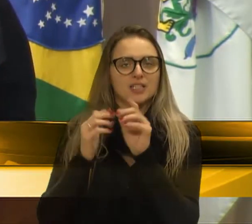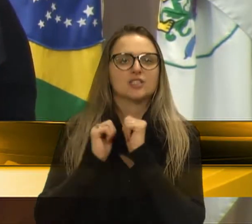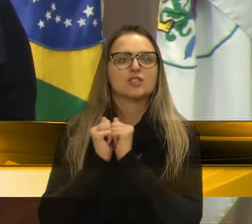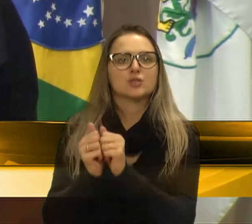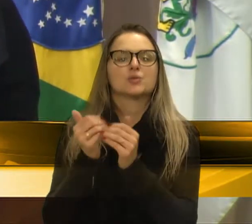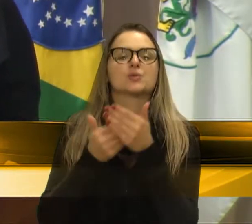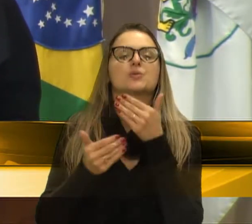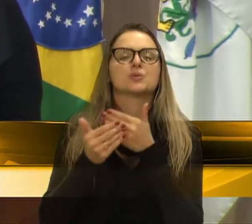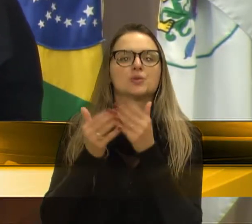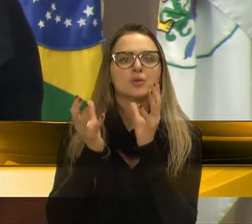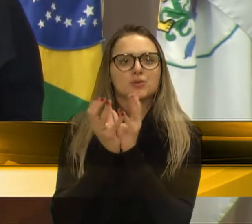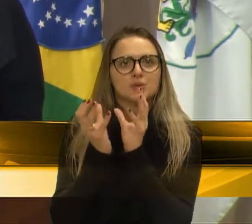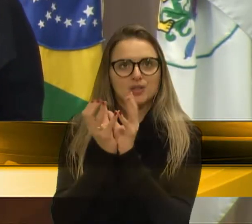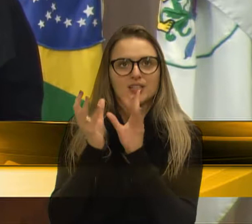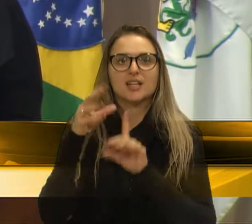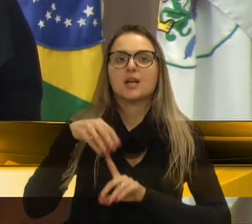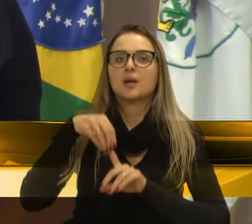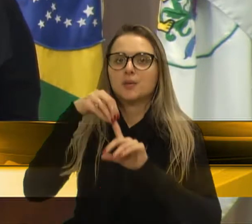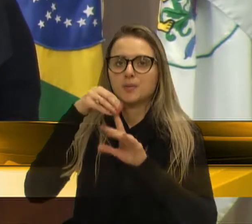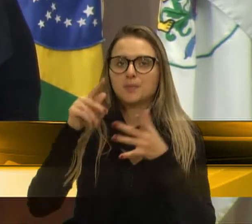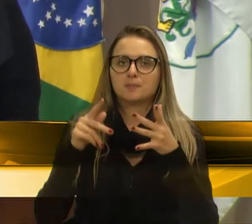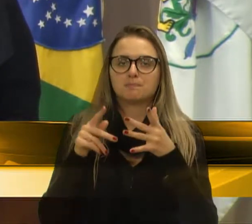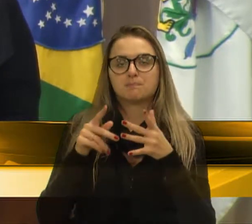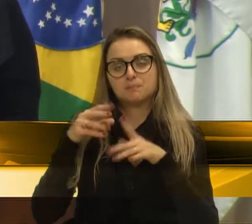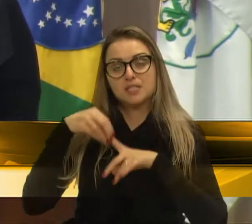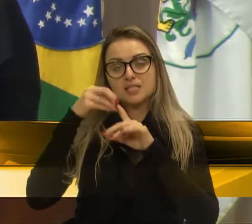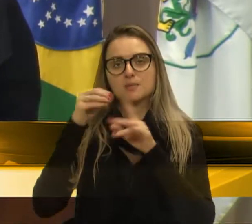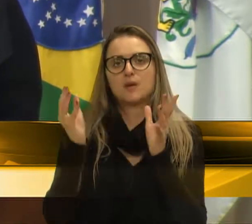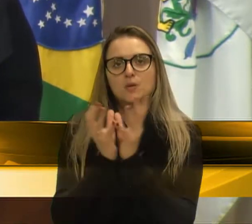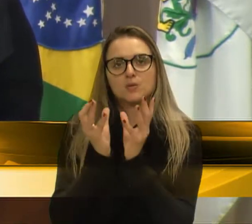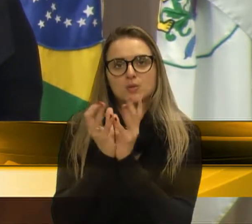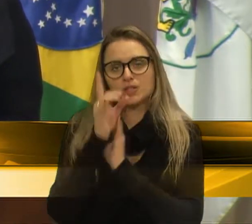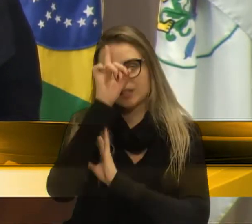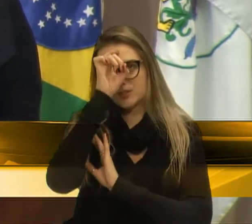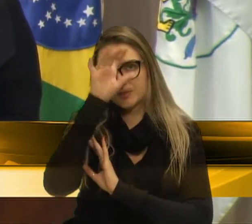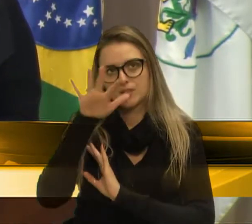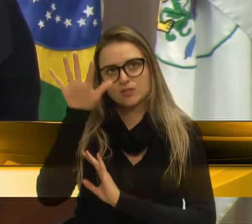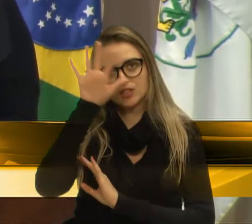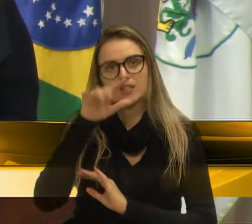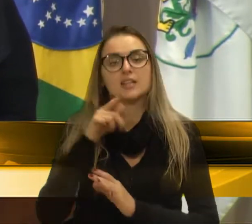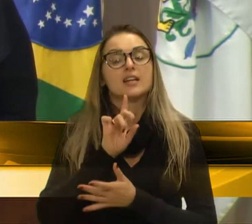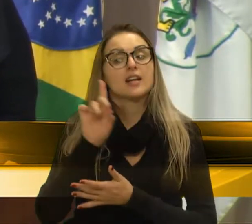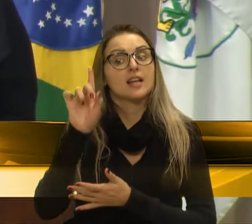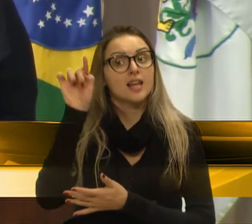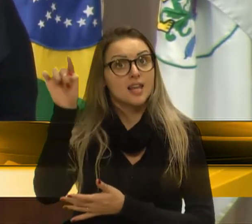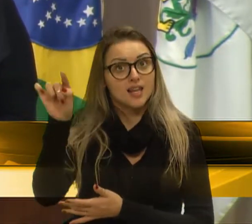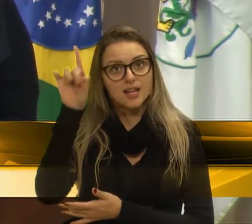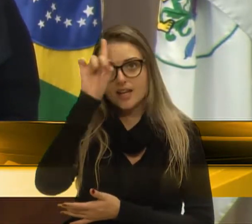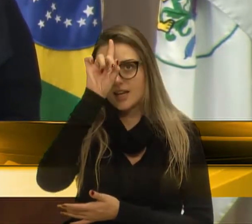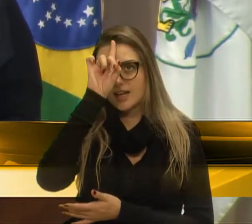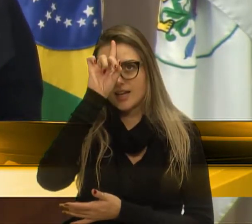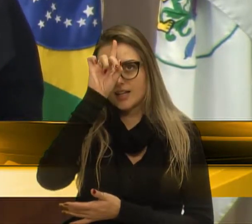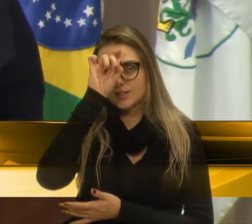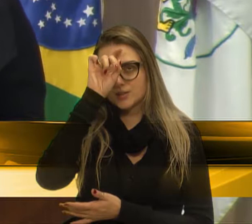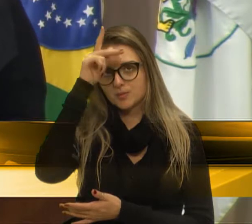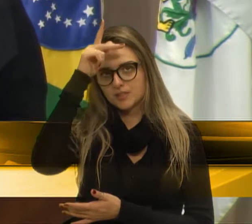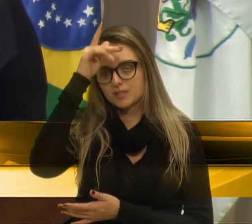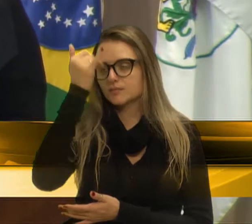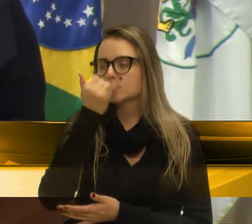nossos colegas, principalmente os do Hospital Geral. Foi lá em Pelotas que eu tive a chance de realizar esse